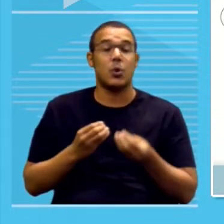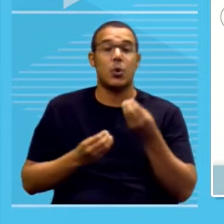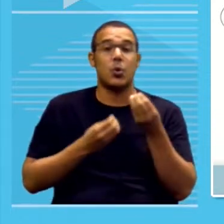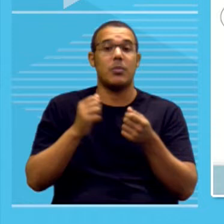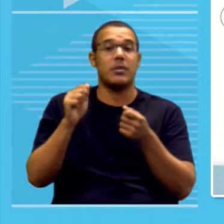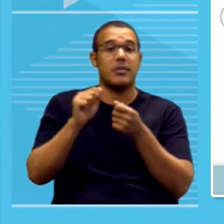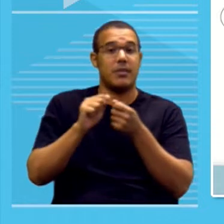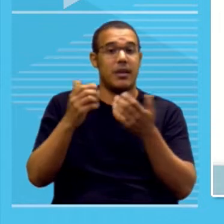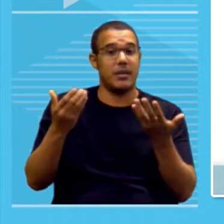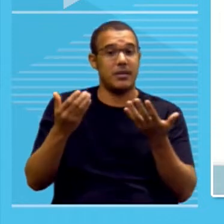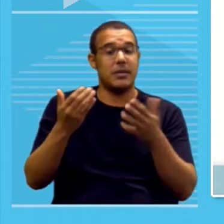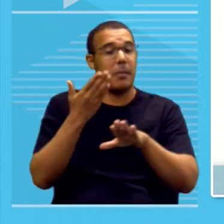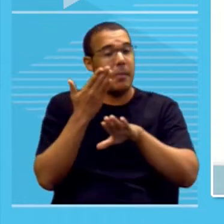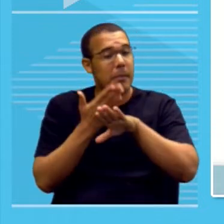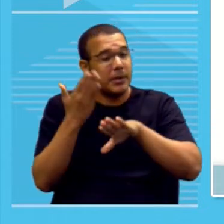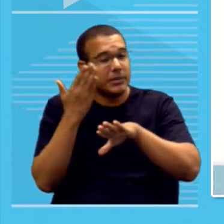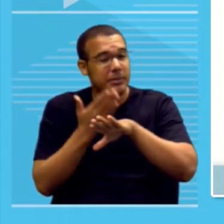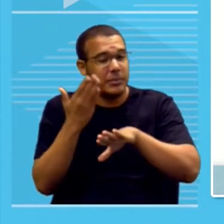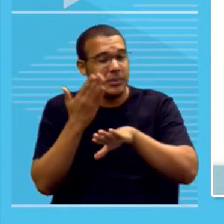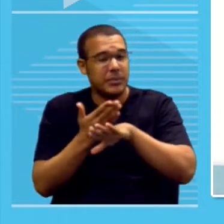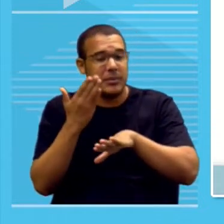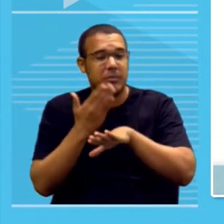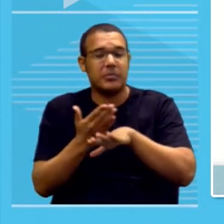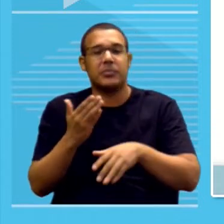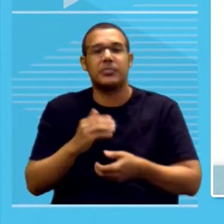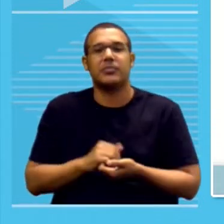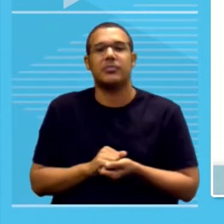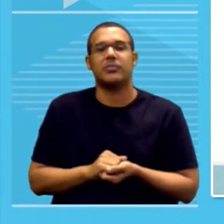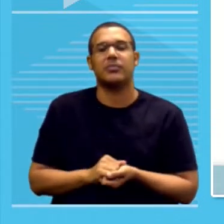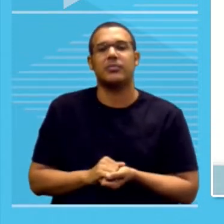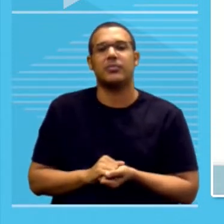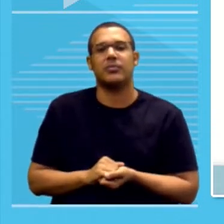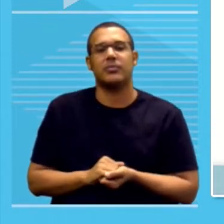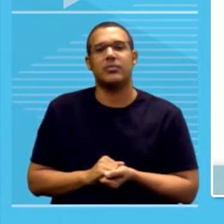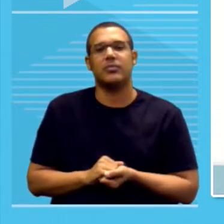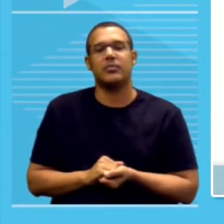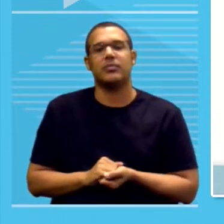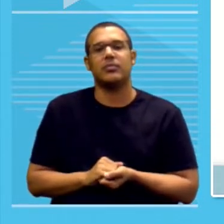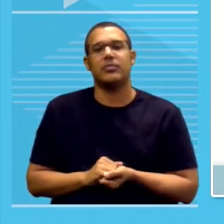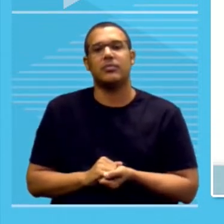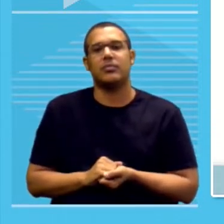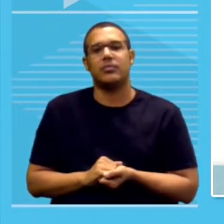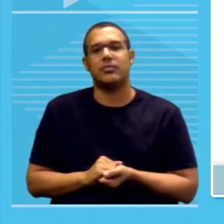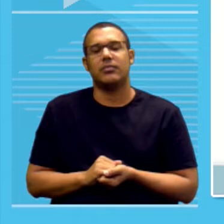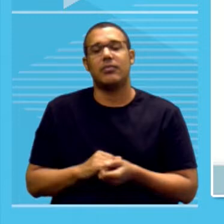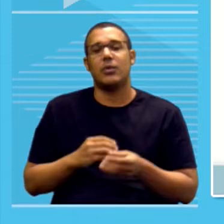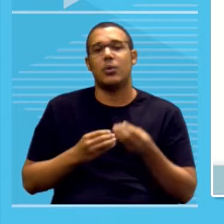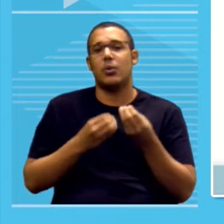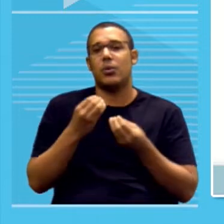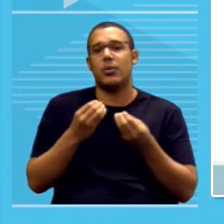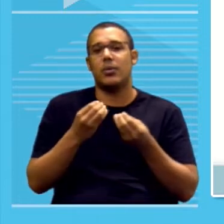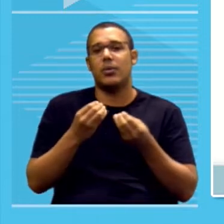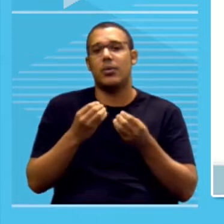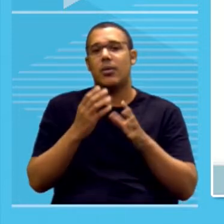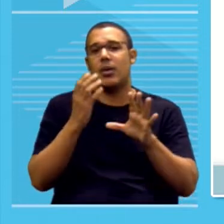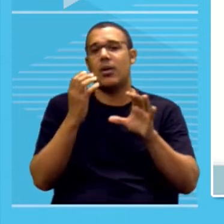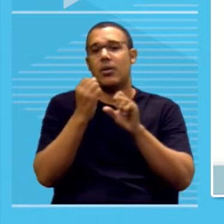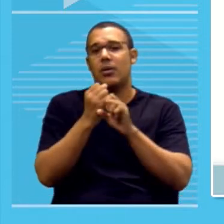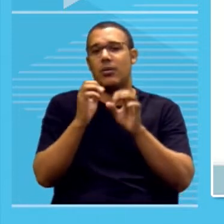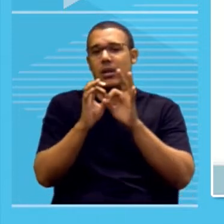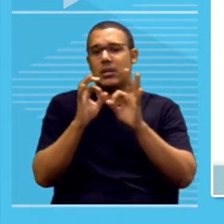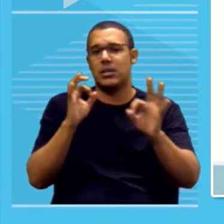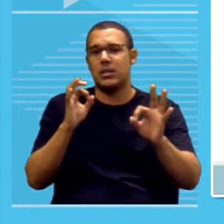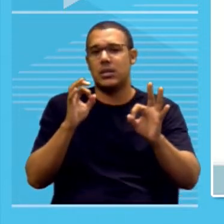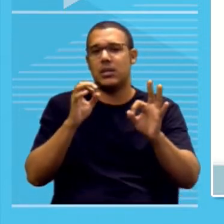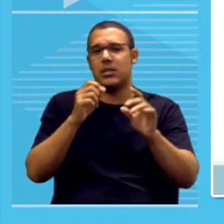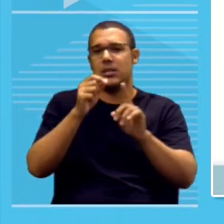treinando Professor treinando treinando como é que eu faço professor para calcular a distância entre dois pontos